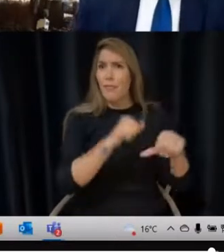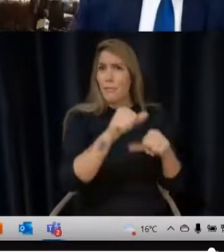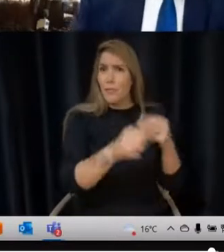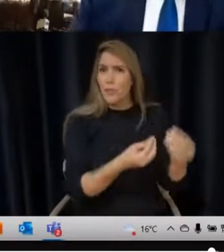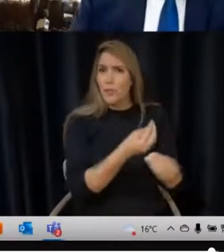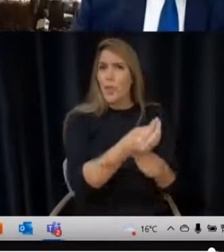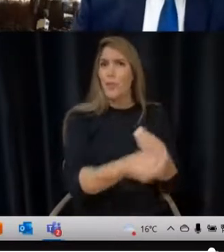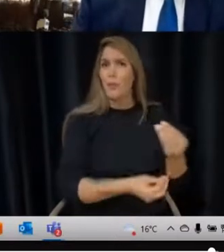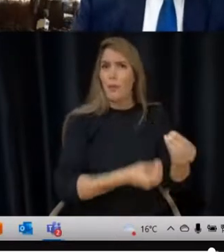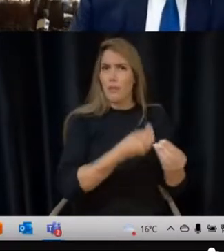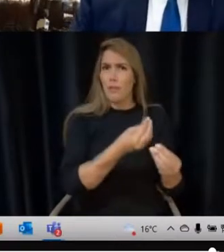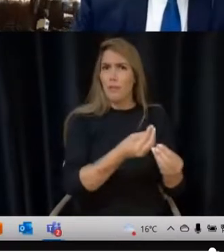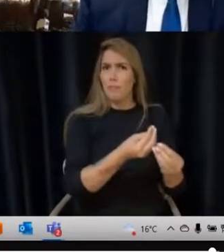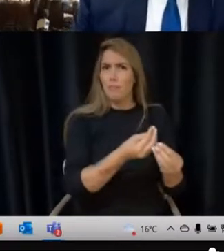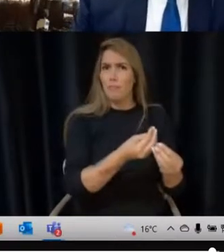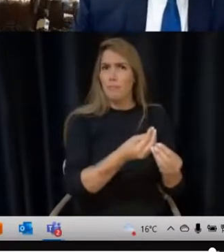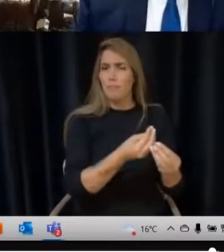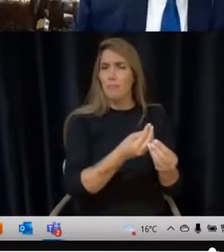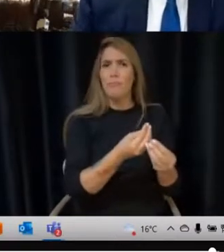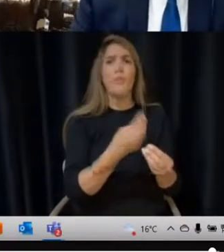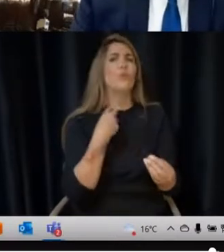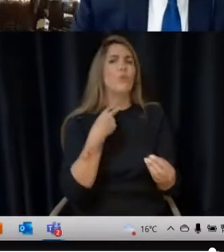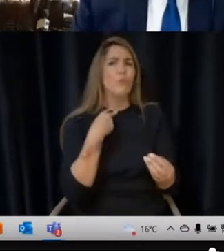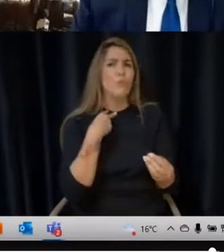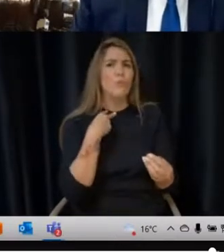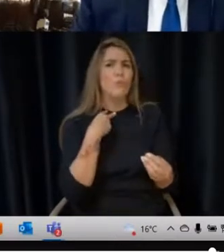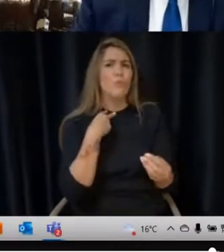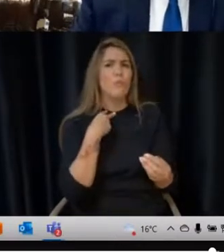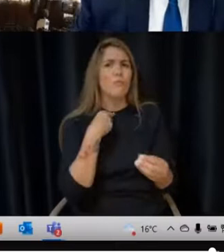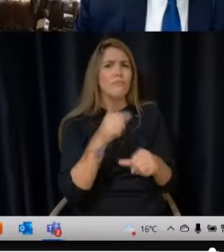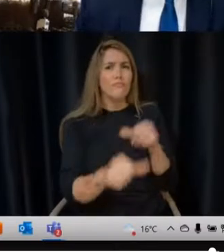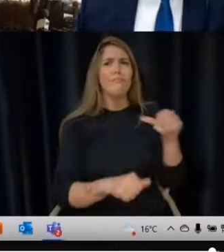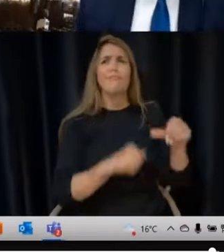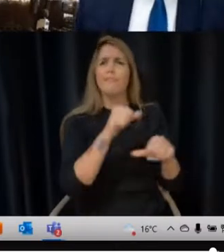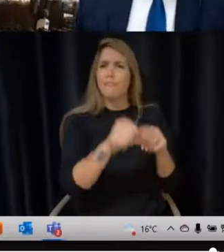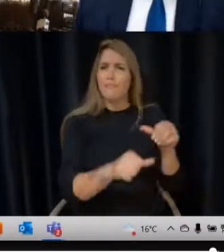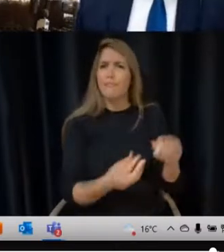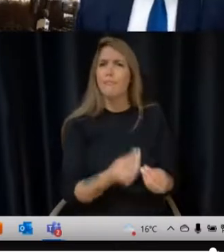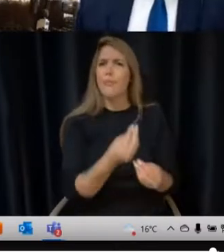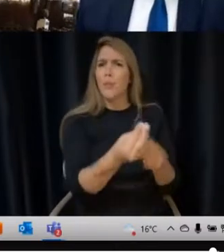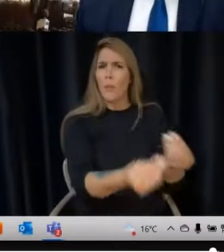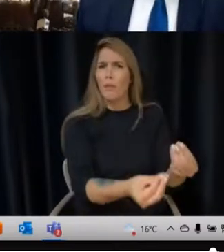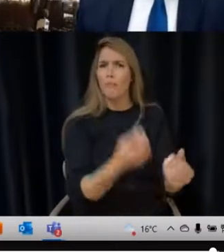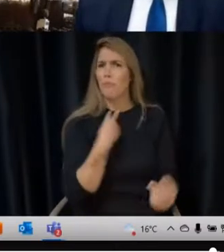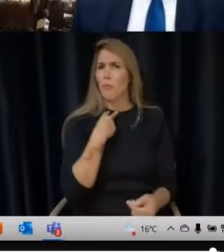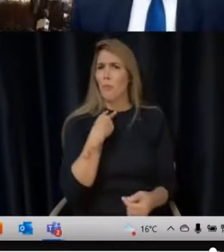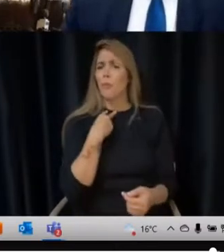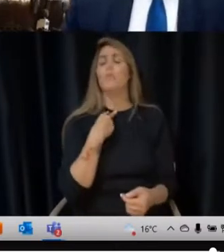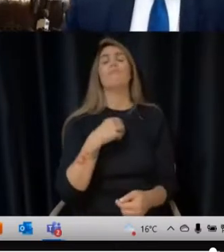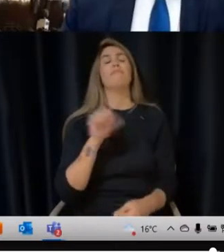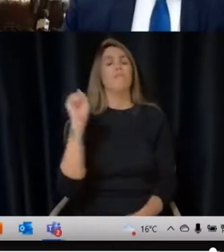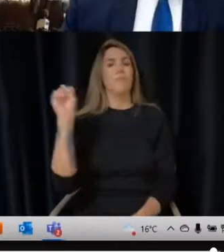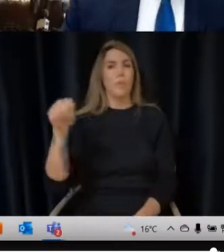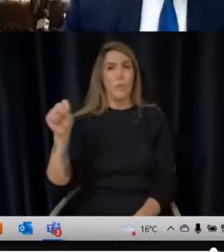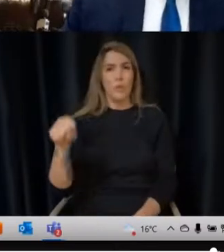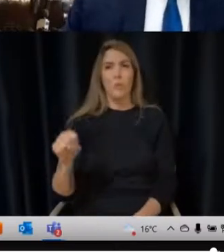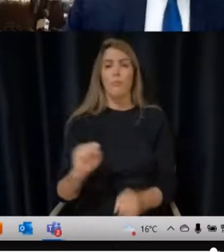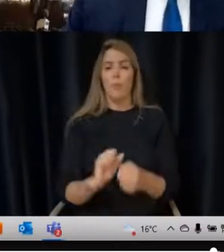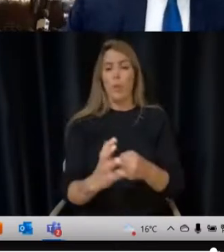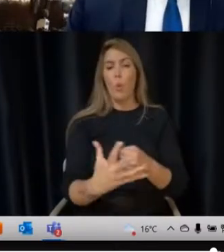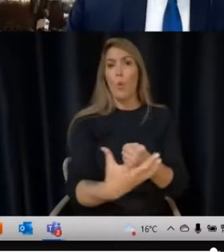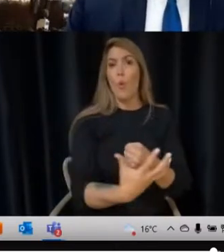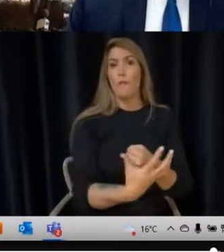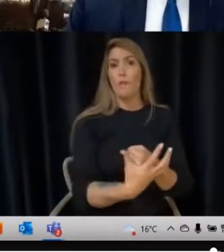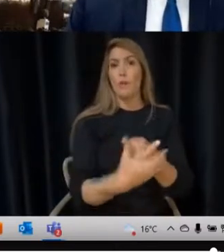Diferente Isso do Covid. Isso, pode ser transmitido porque está ali no sangue, né? O COVID, ele se limita ao